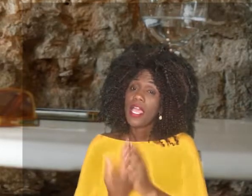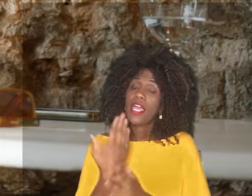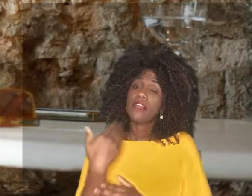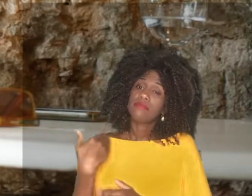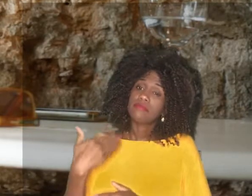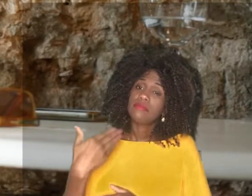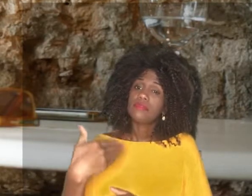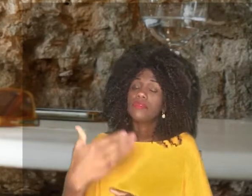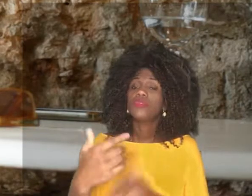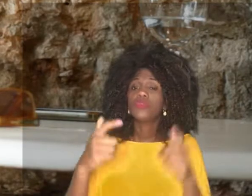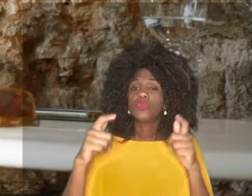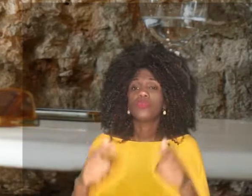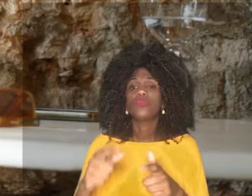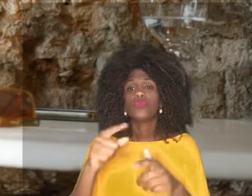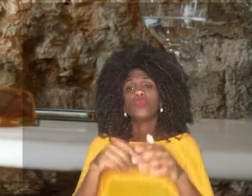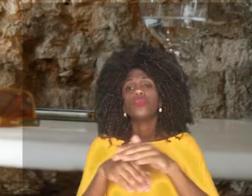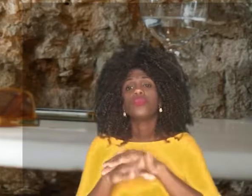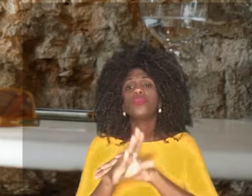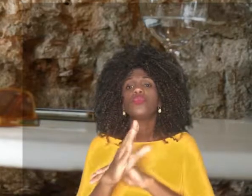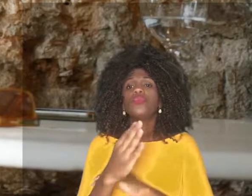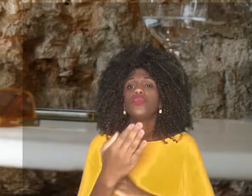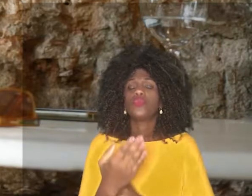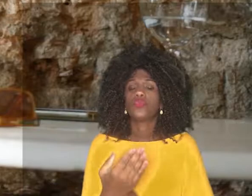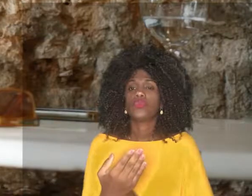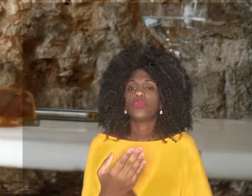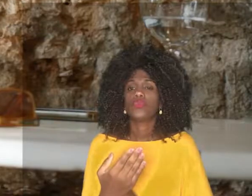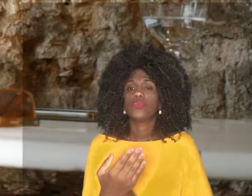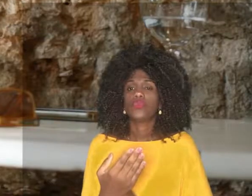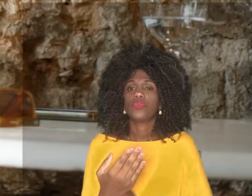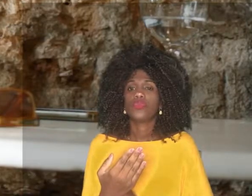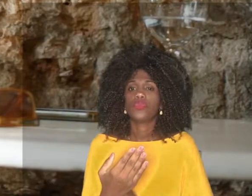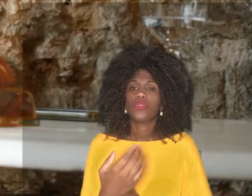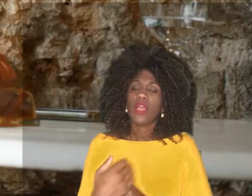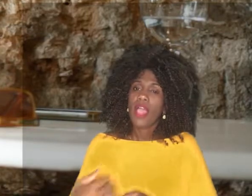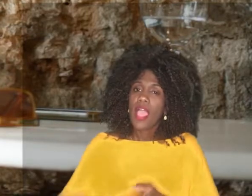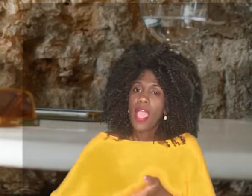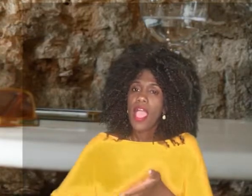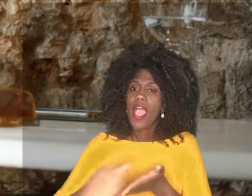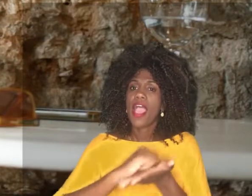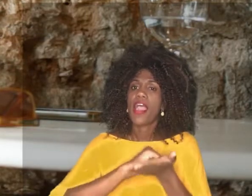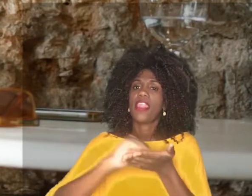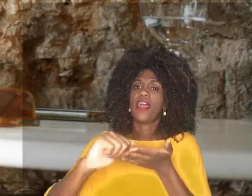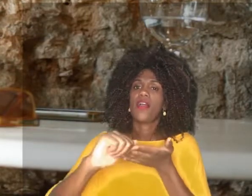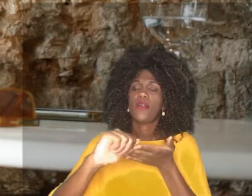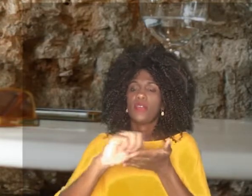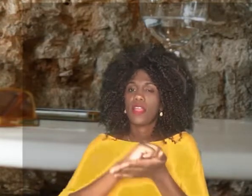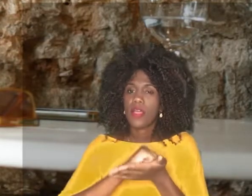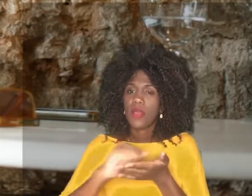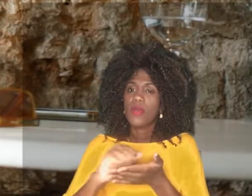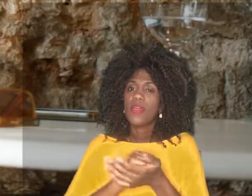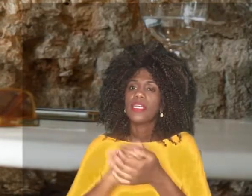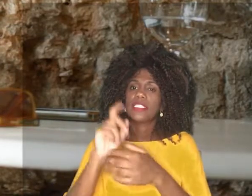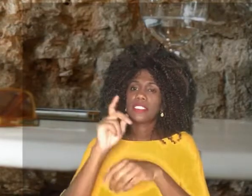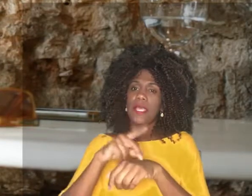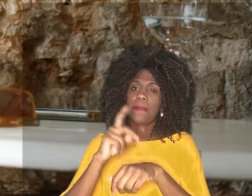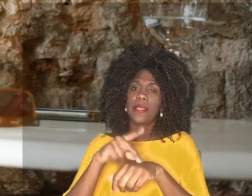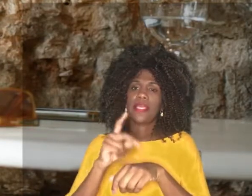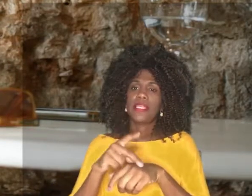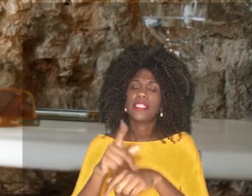proveniente desse costume, né, de ralar os grãos, né, na pedra,